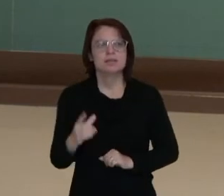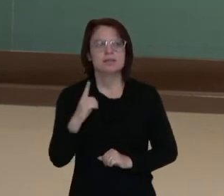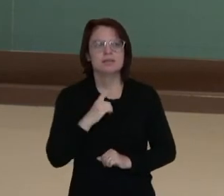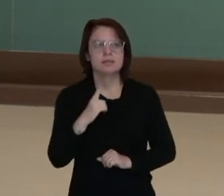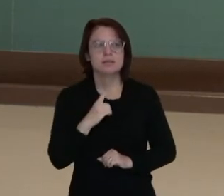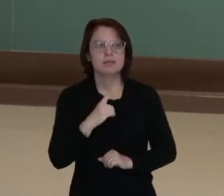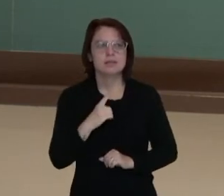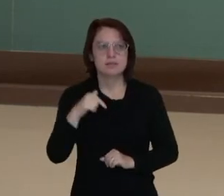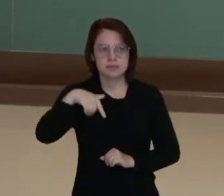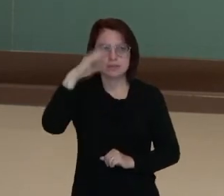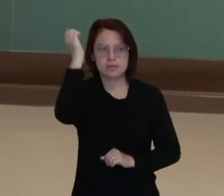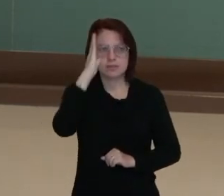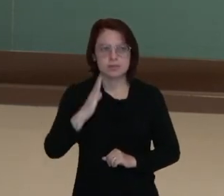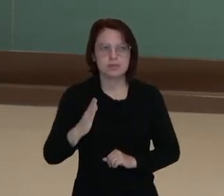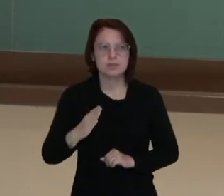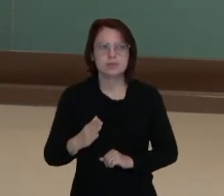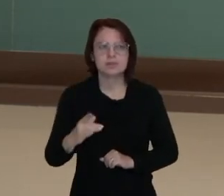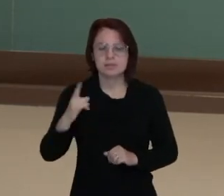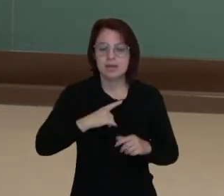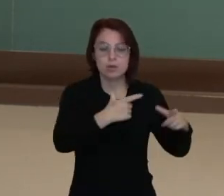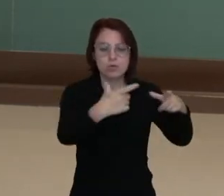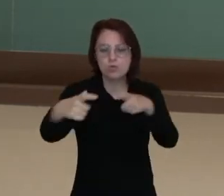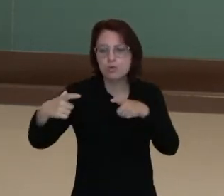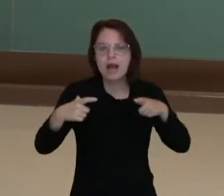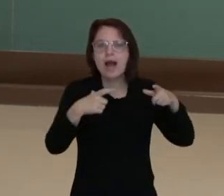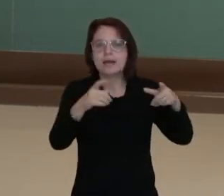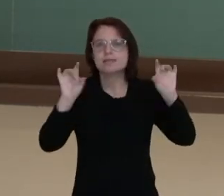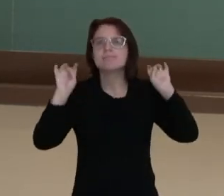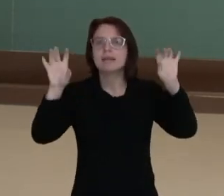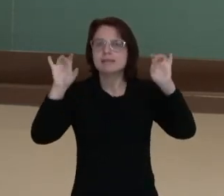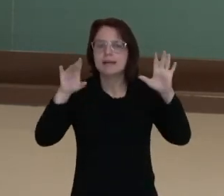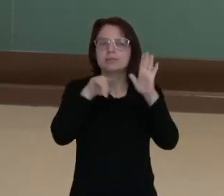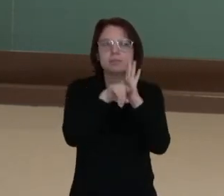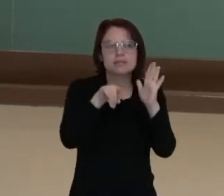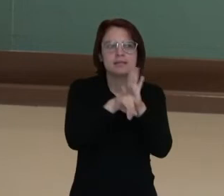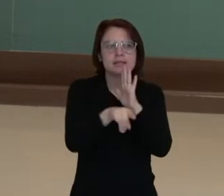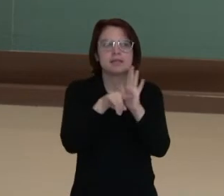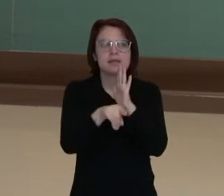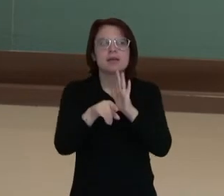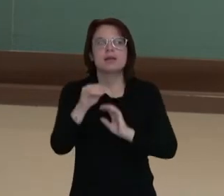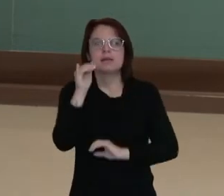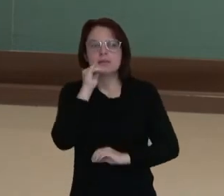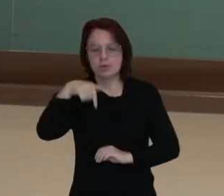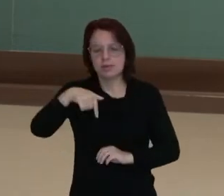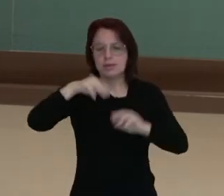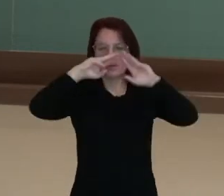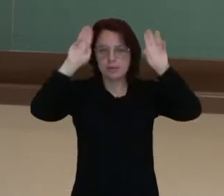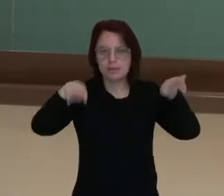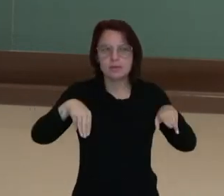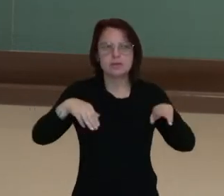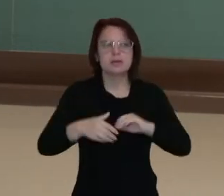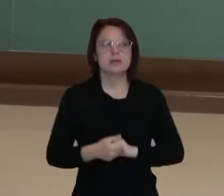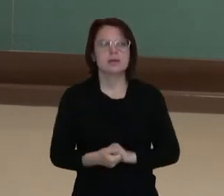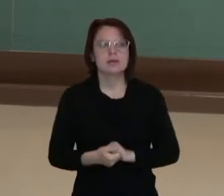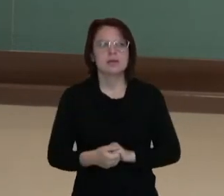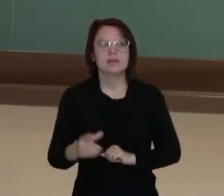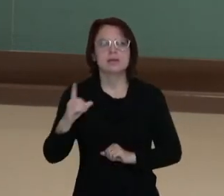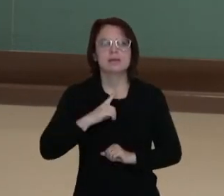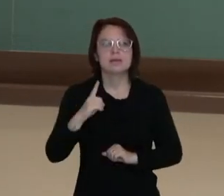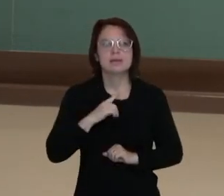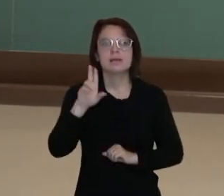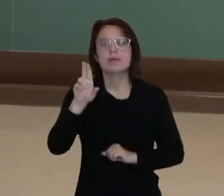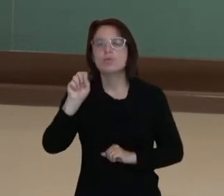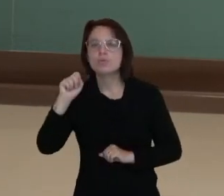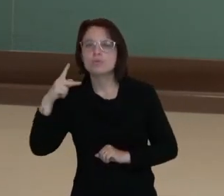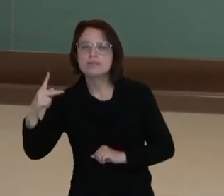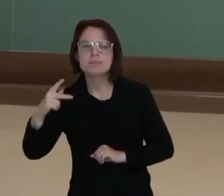também no Brasil, centros de pesquisas, universidades, nós temos aqui a Federal do Paraná, temos o Instituto de Biologia da